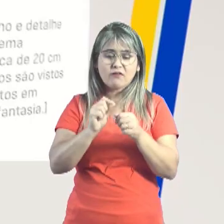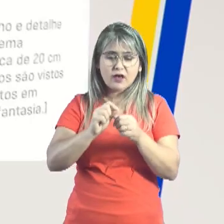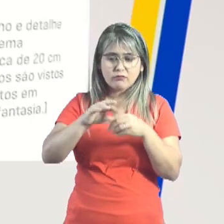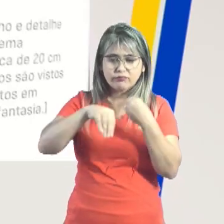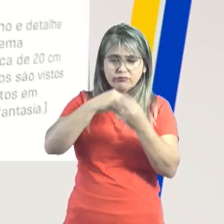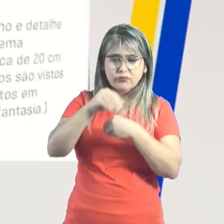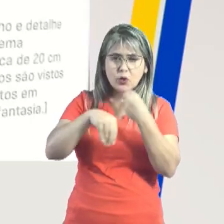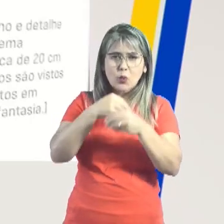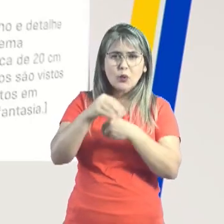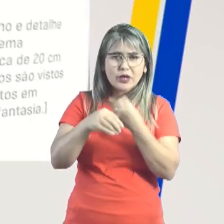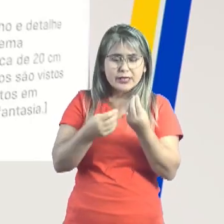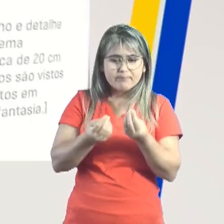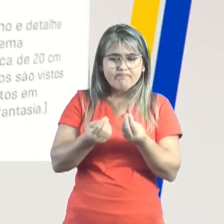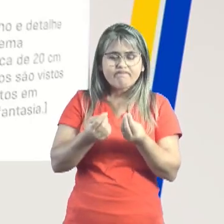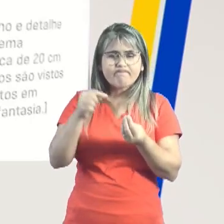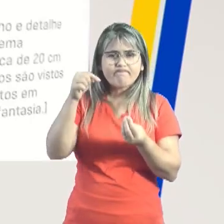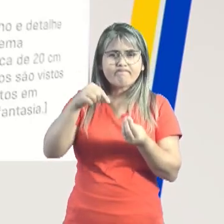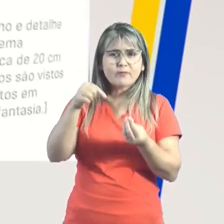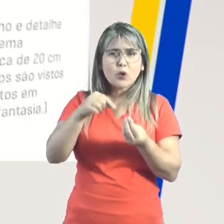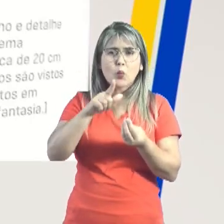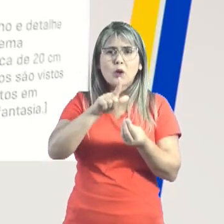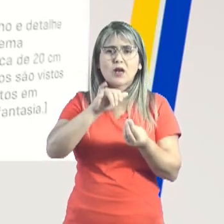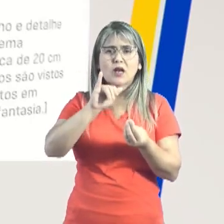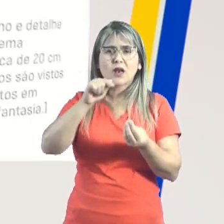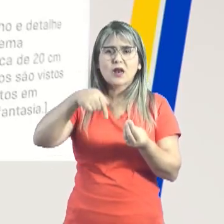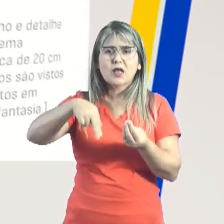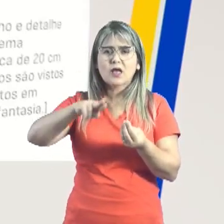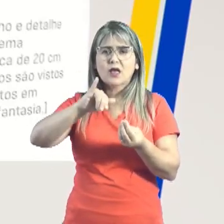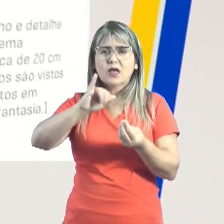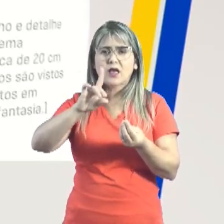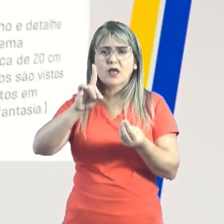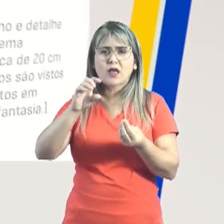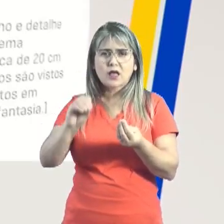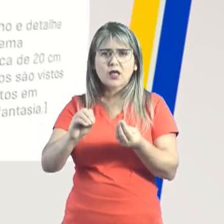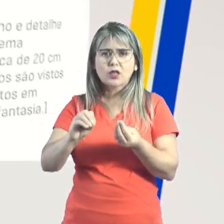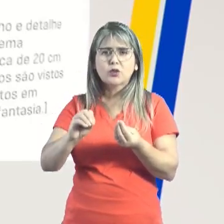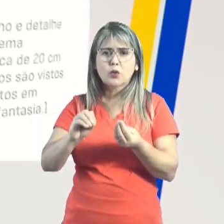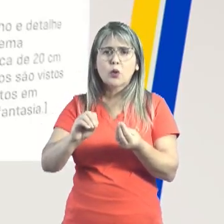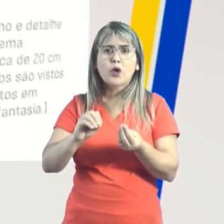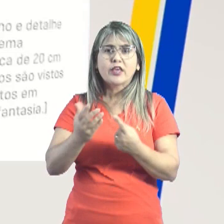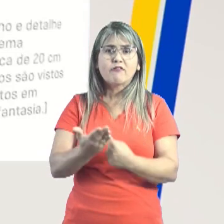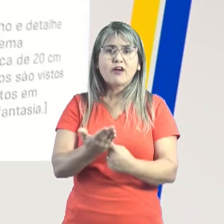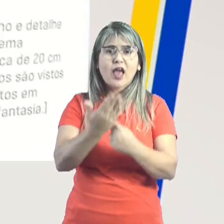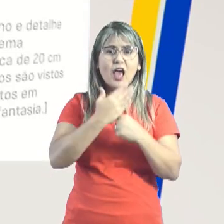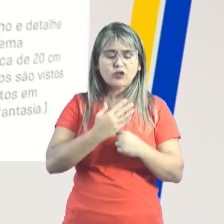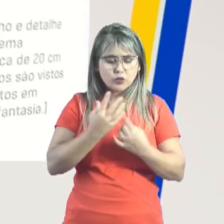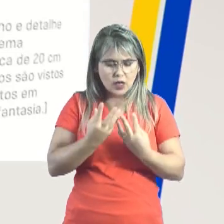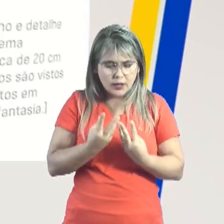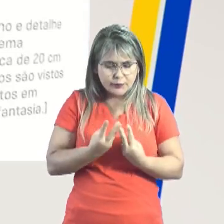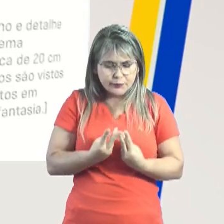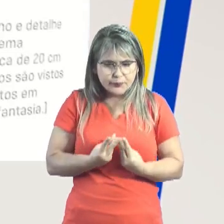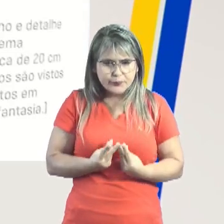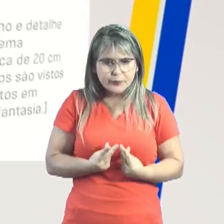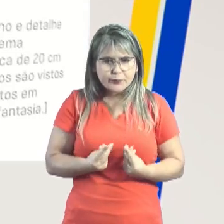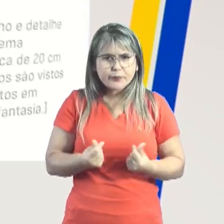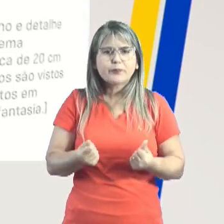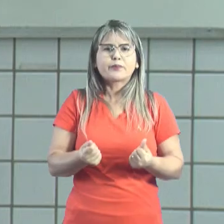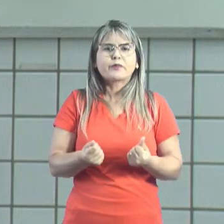na região do duodeno vai auxiliar no processo de metabolização de